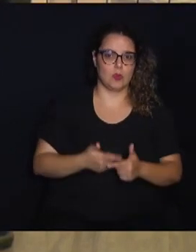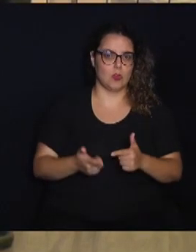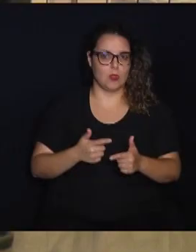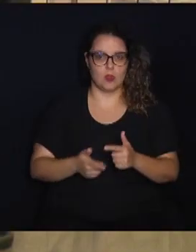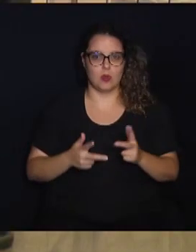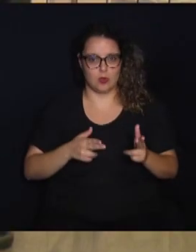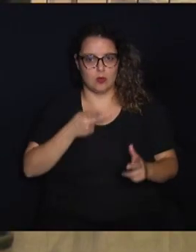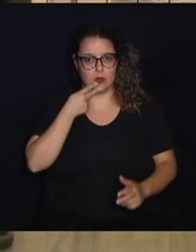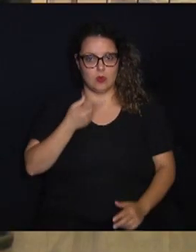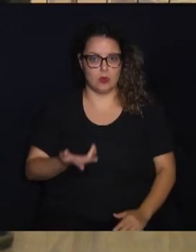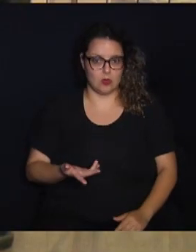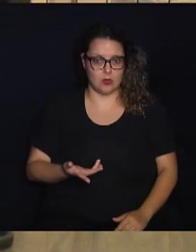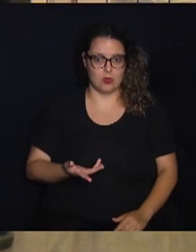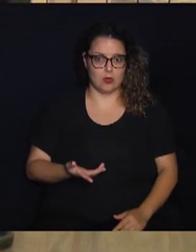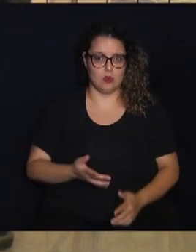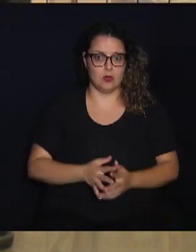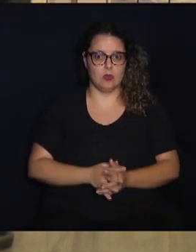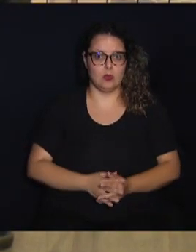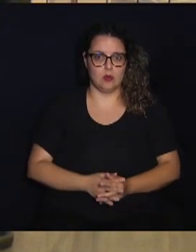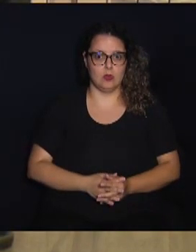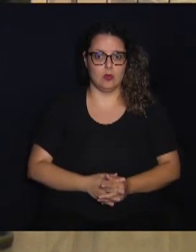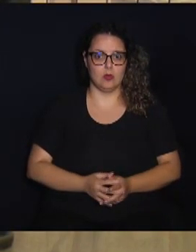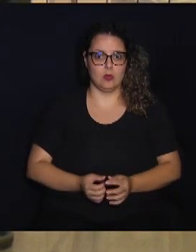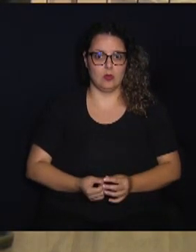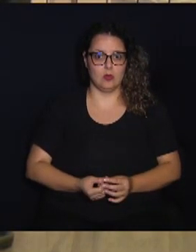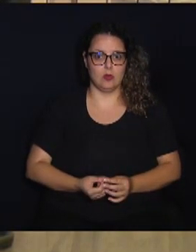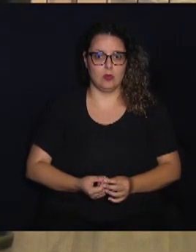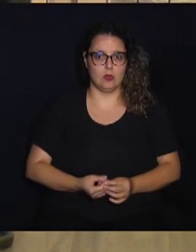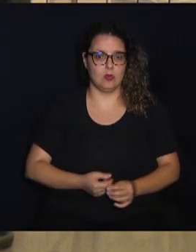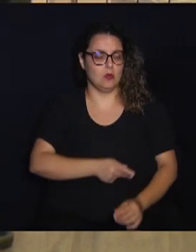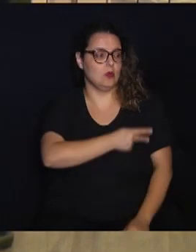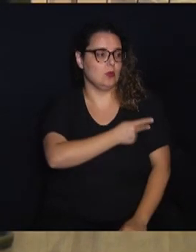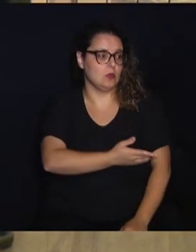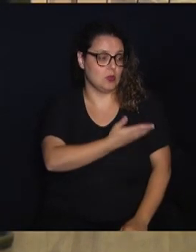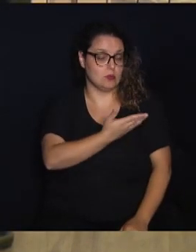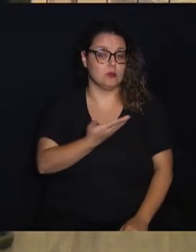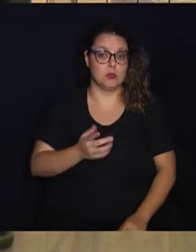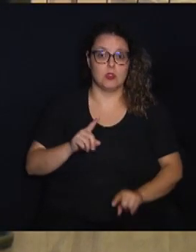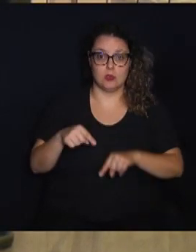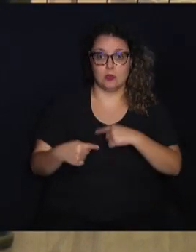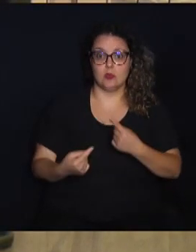você falou, a questão, né, de uma pressão alta e